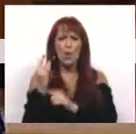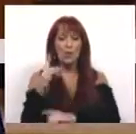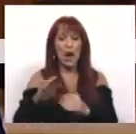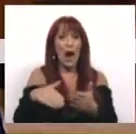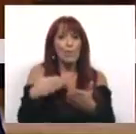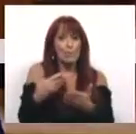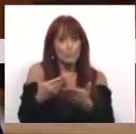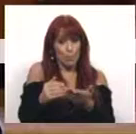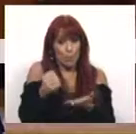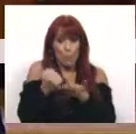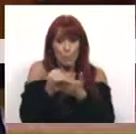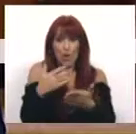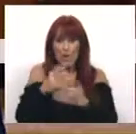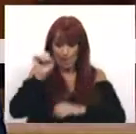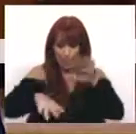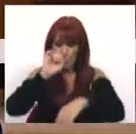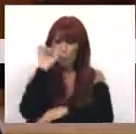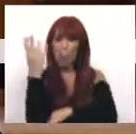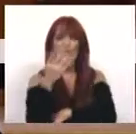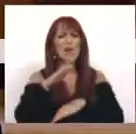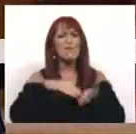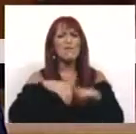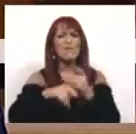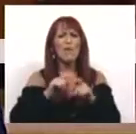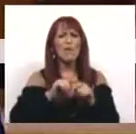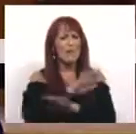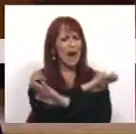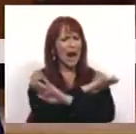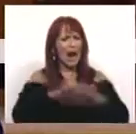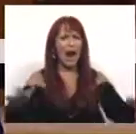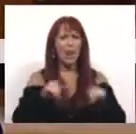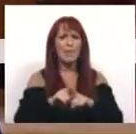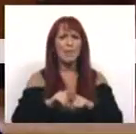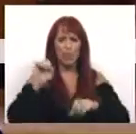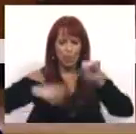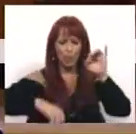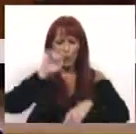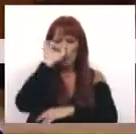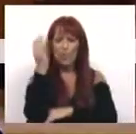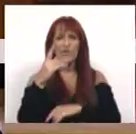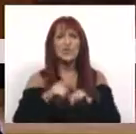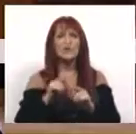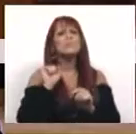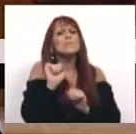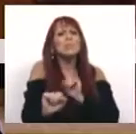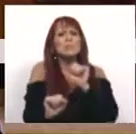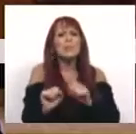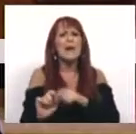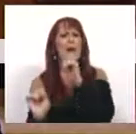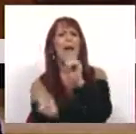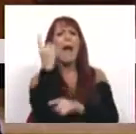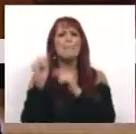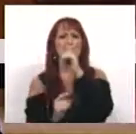que essa reflorestação seja feita de modo a erradicar a reflorestação com espécies de crescimento